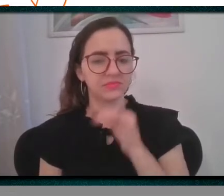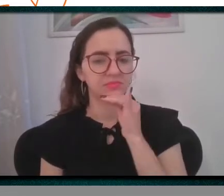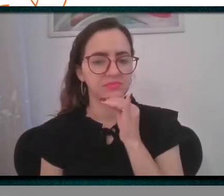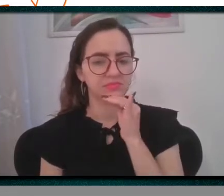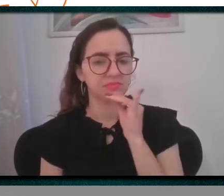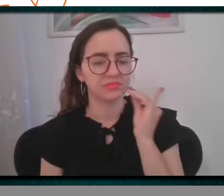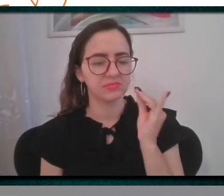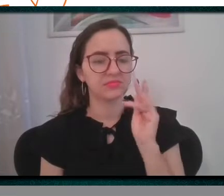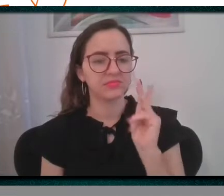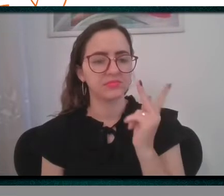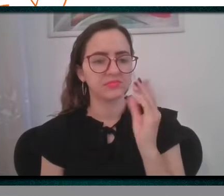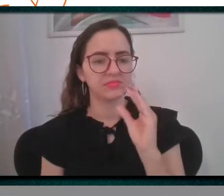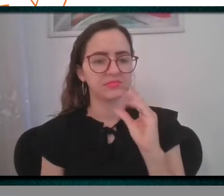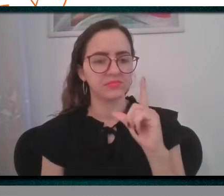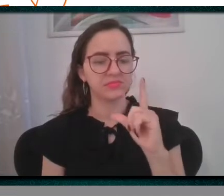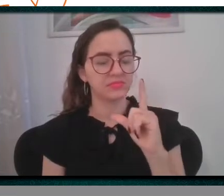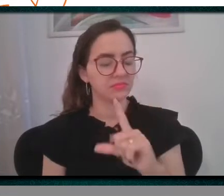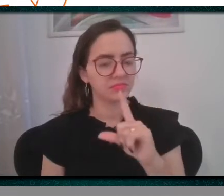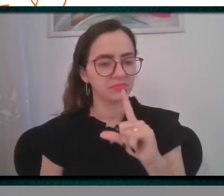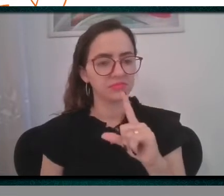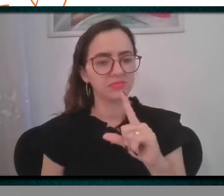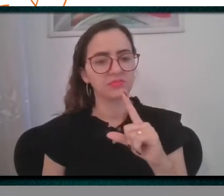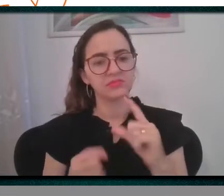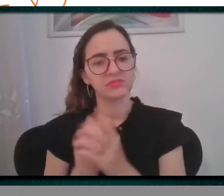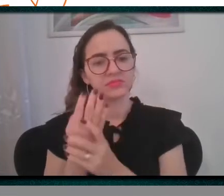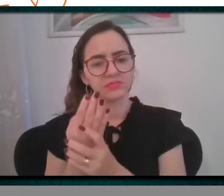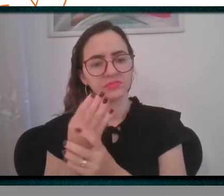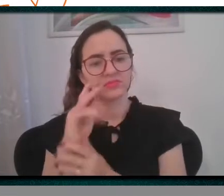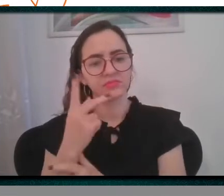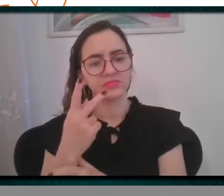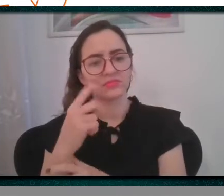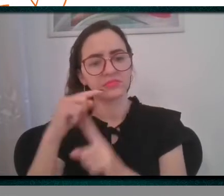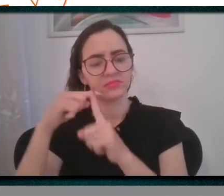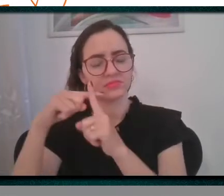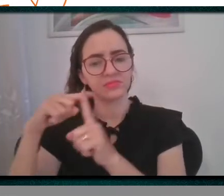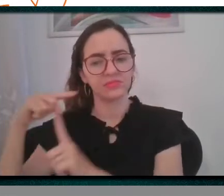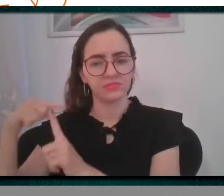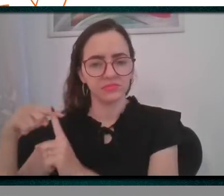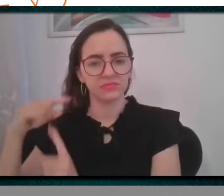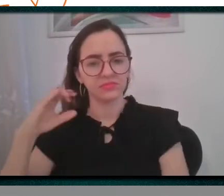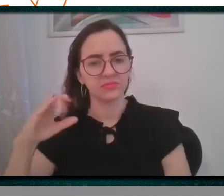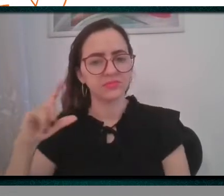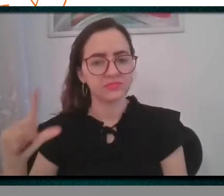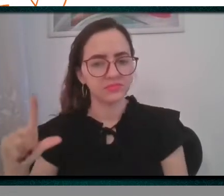virou H mais Cl. Então, observa isso aqui.